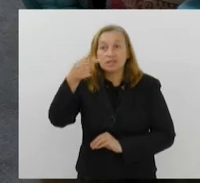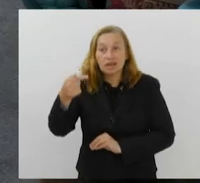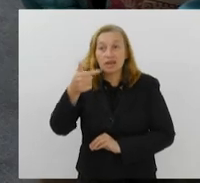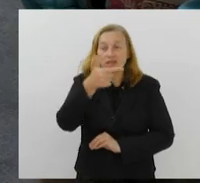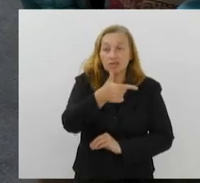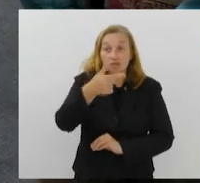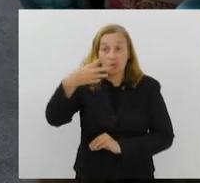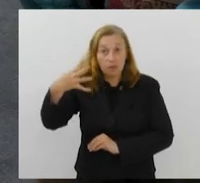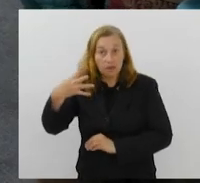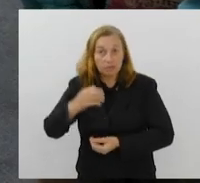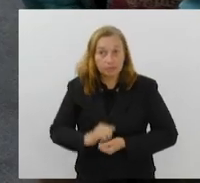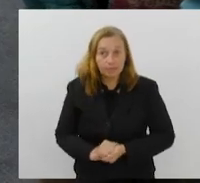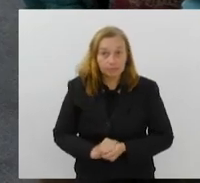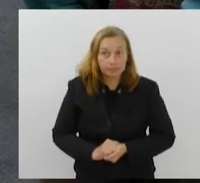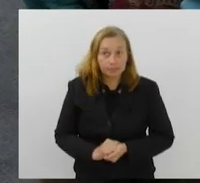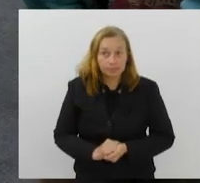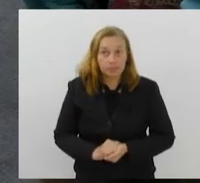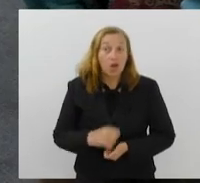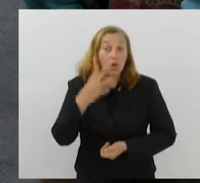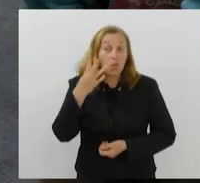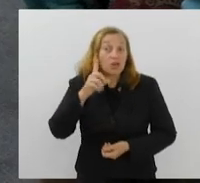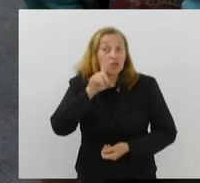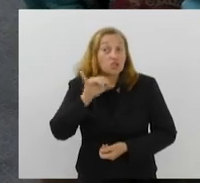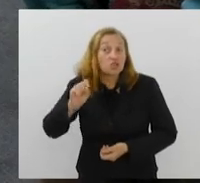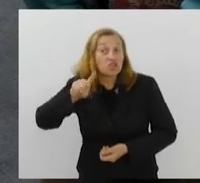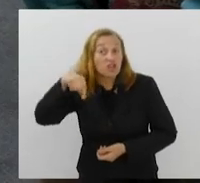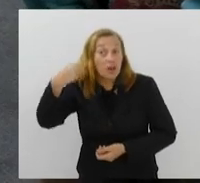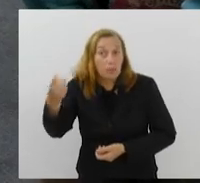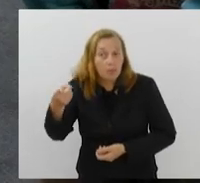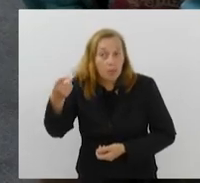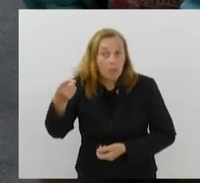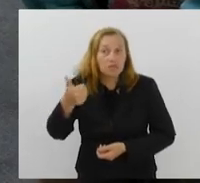de 24. 4 dias depois, em